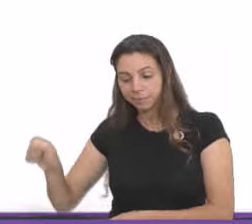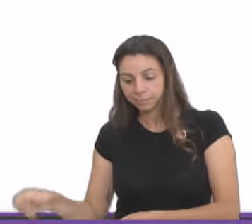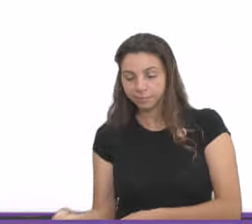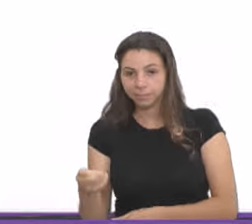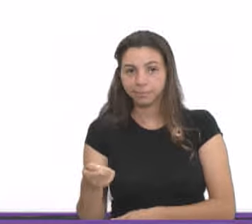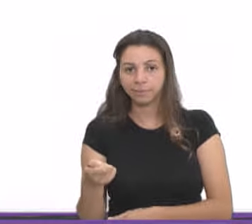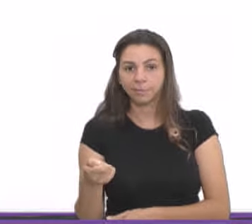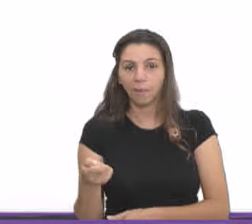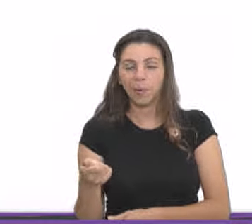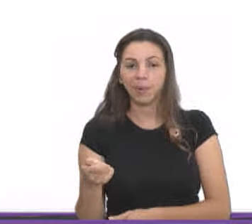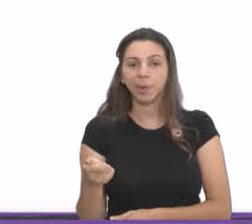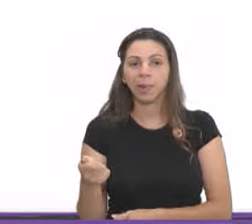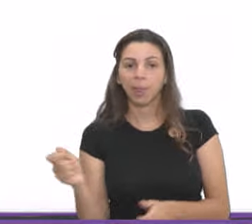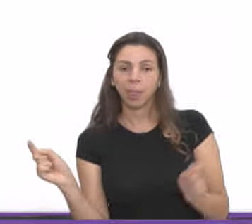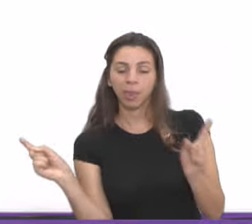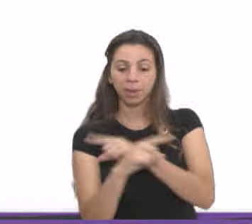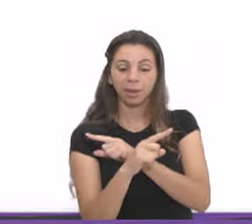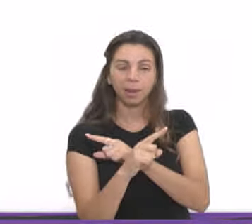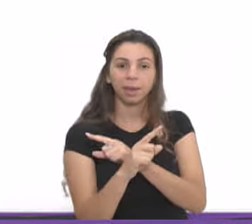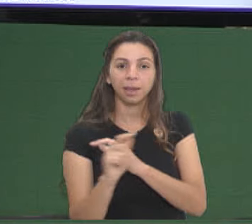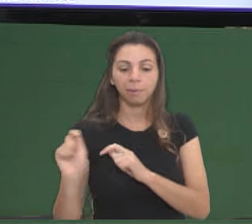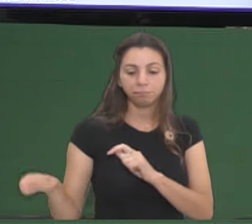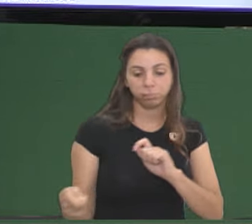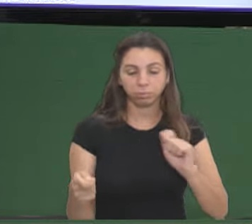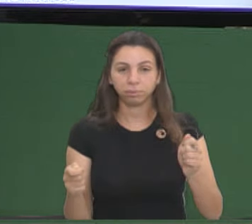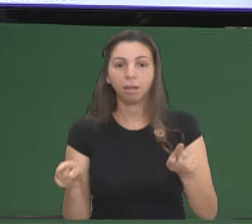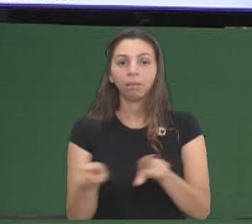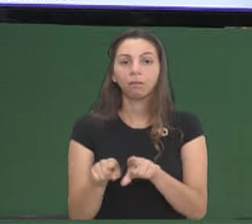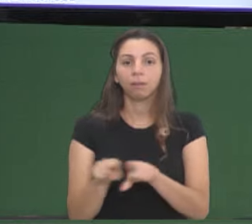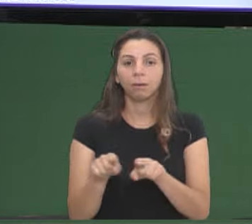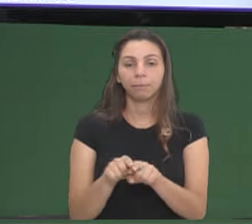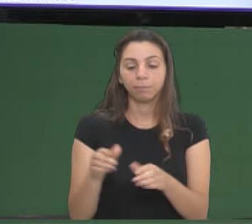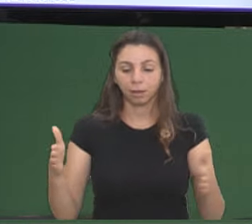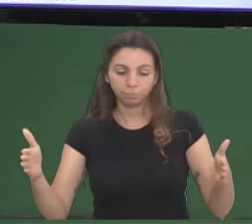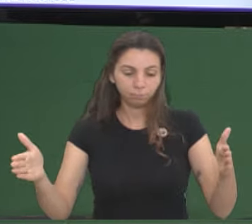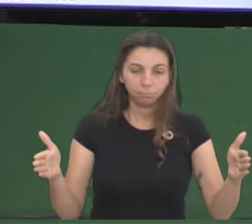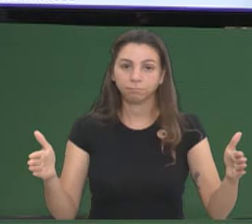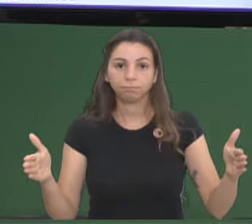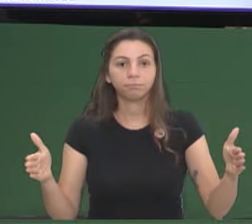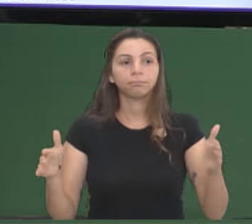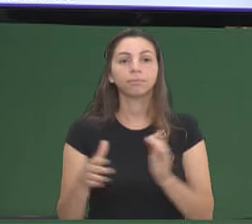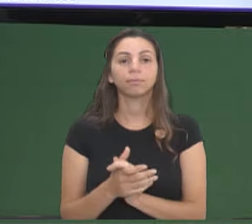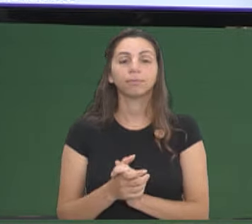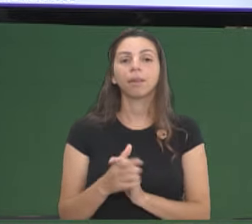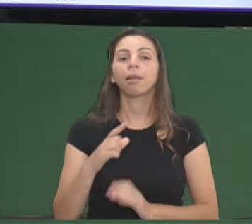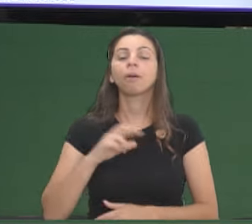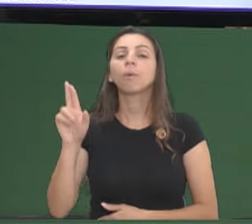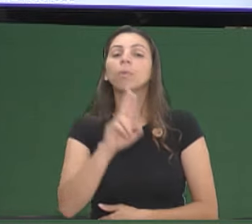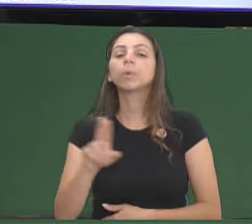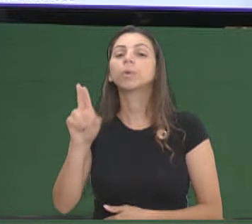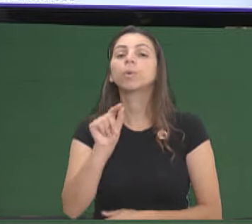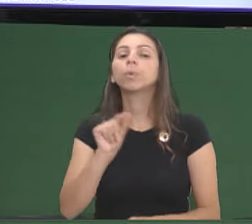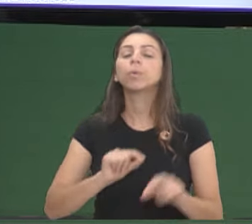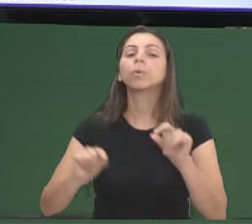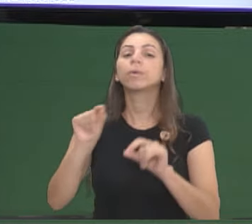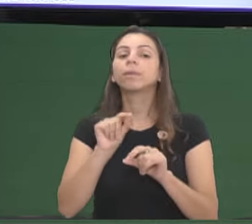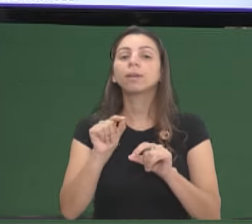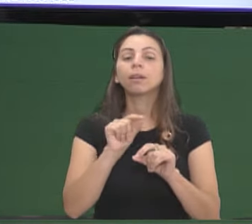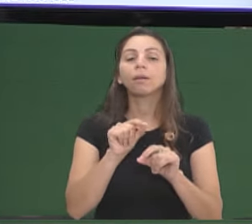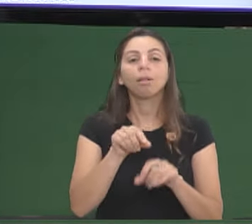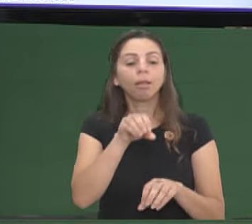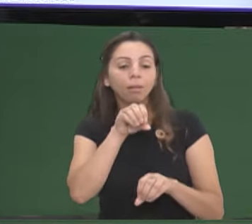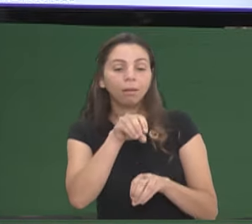de bastão, tem delimitação de espaço, né? Mas ela é muito usada como educativo